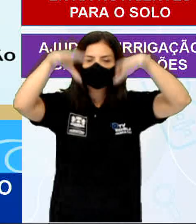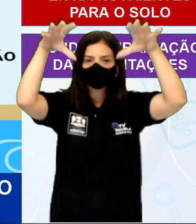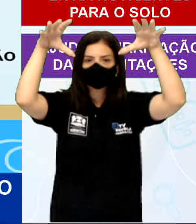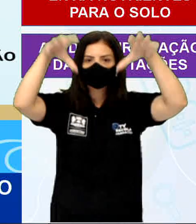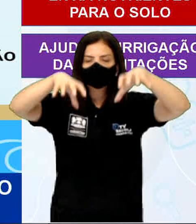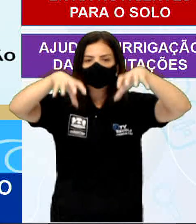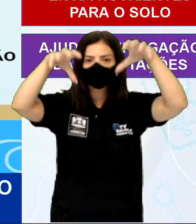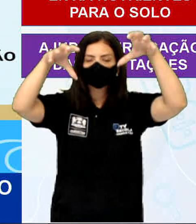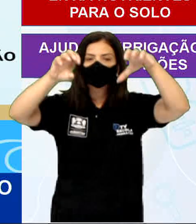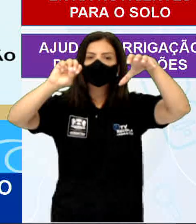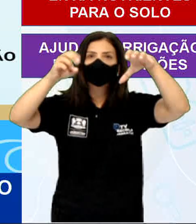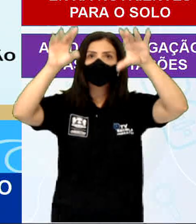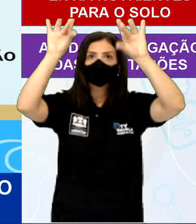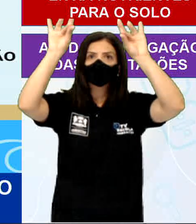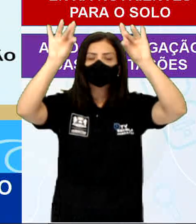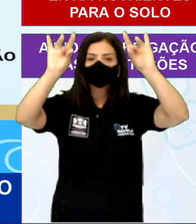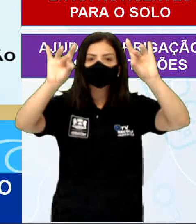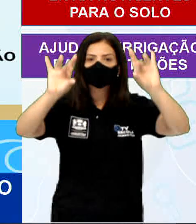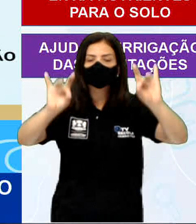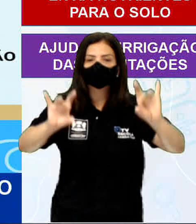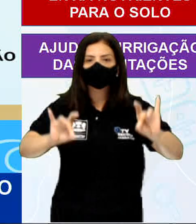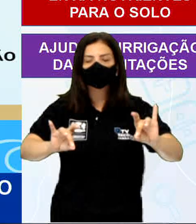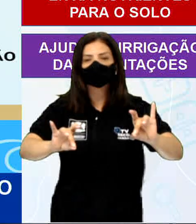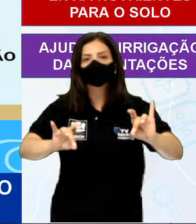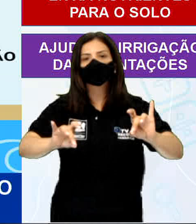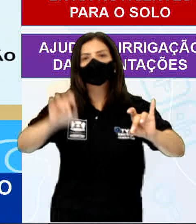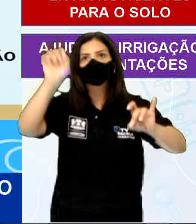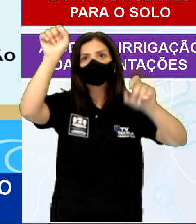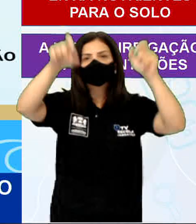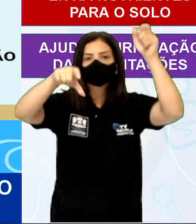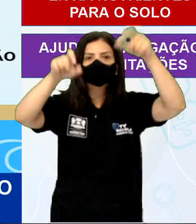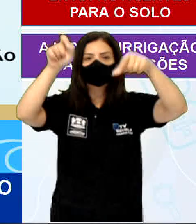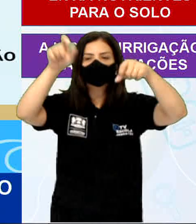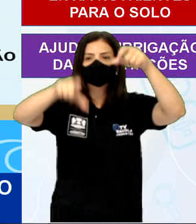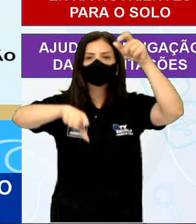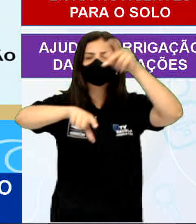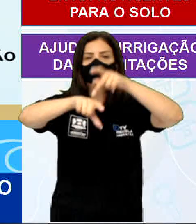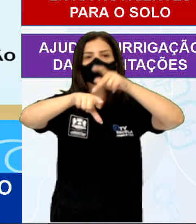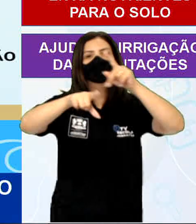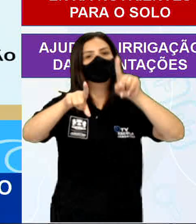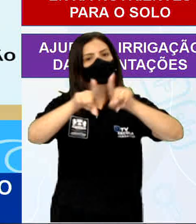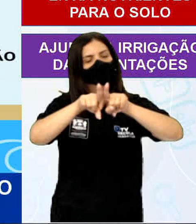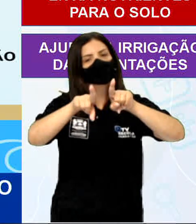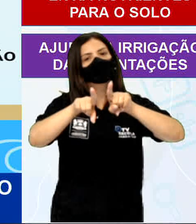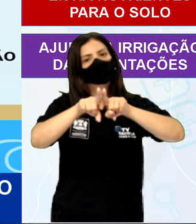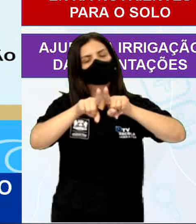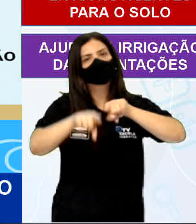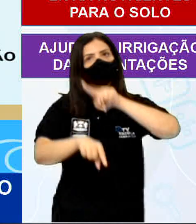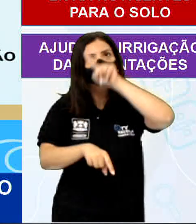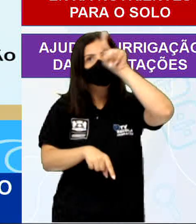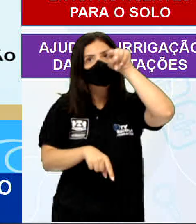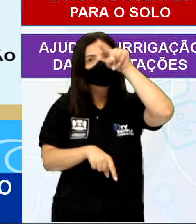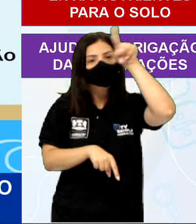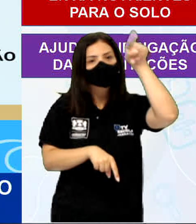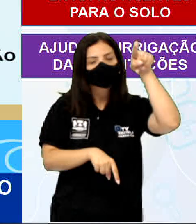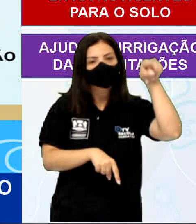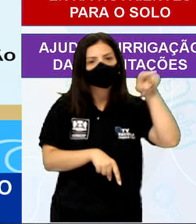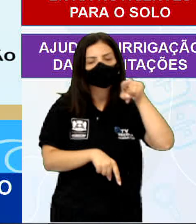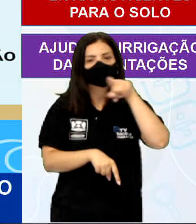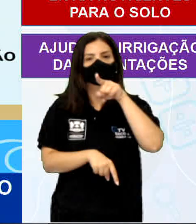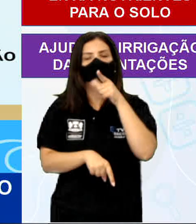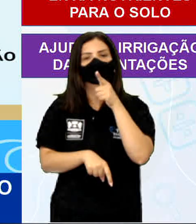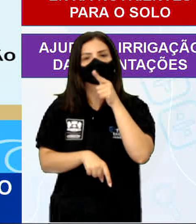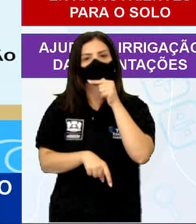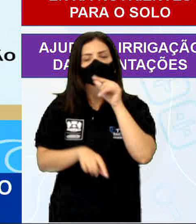ou granizo. Dessa forma, o ciclo da água ela ajuda a equilibrar